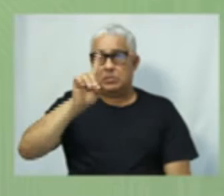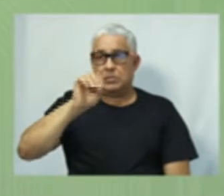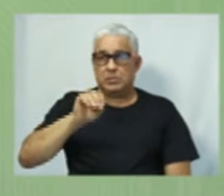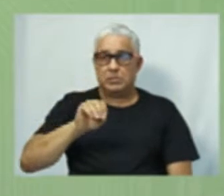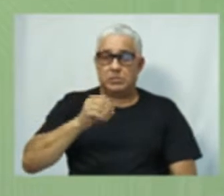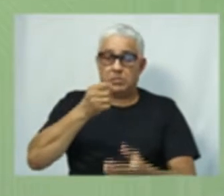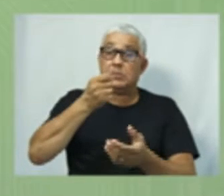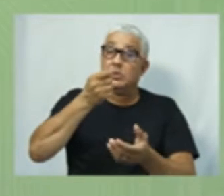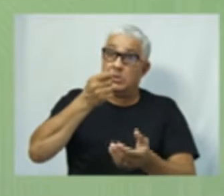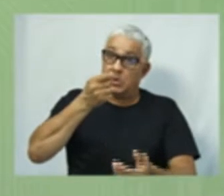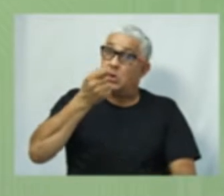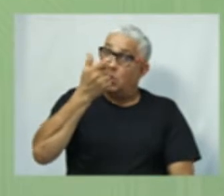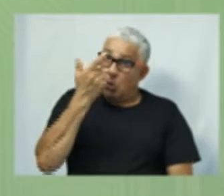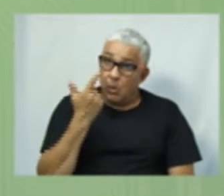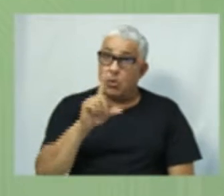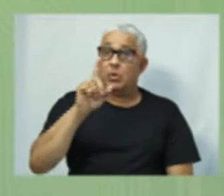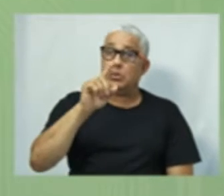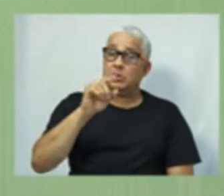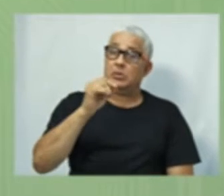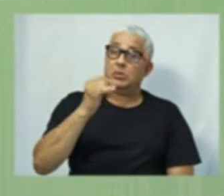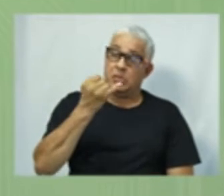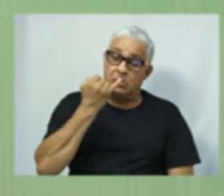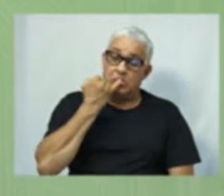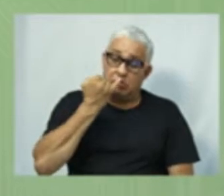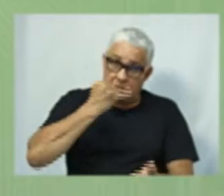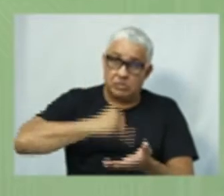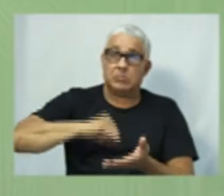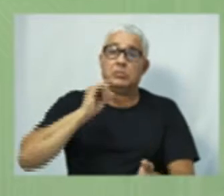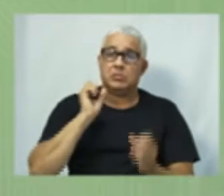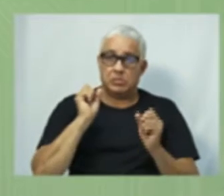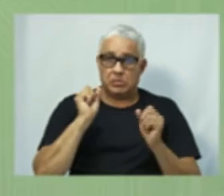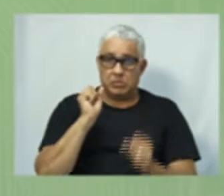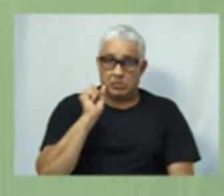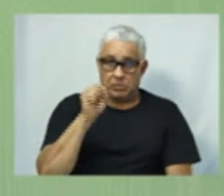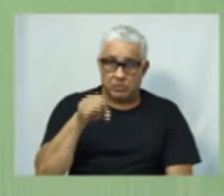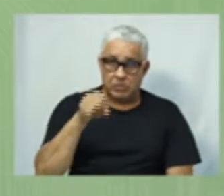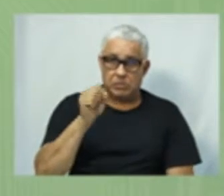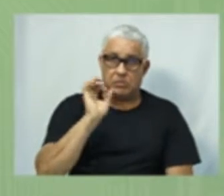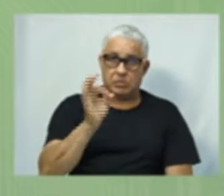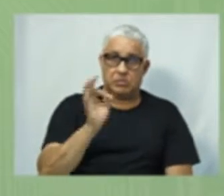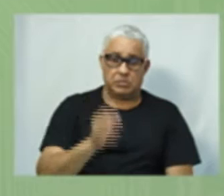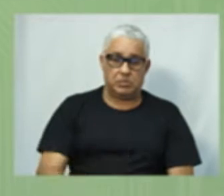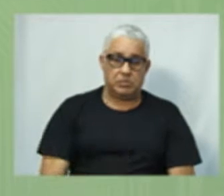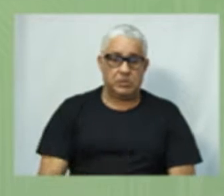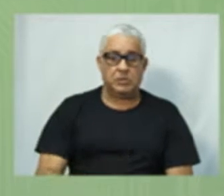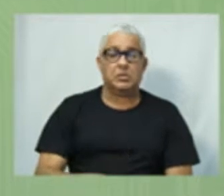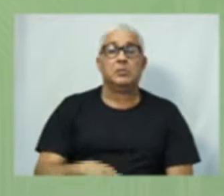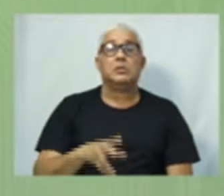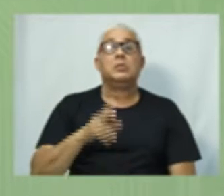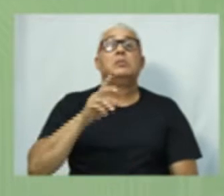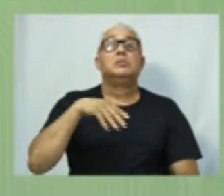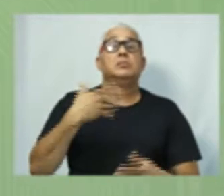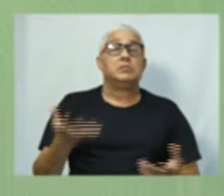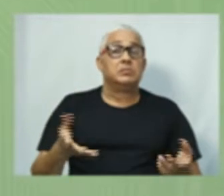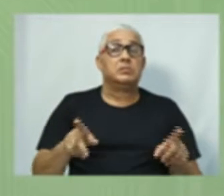aí, mais um imposto. Primeira coisa que temos que falar sobre ele. Qual é a periodicidade dele? Ele